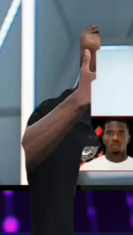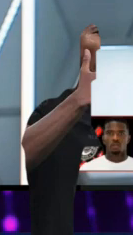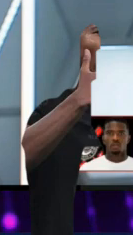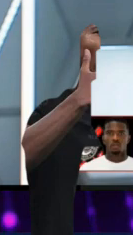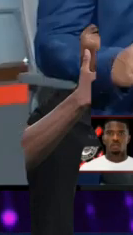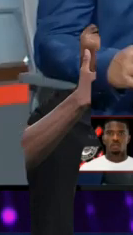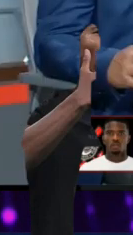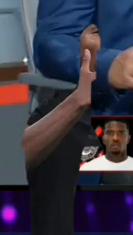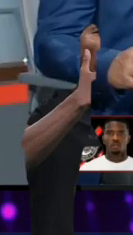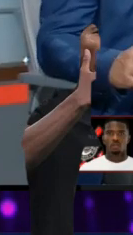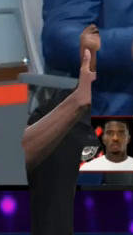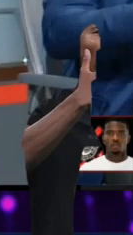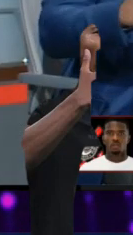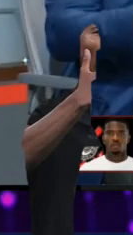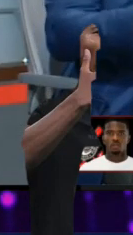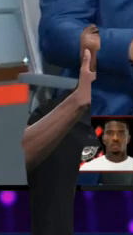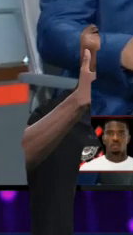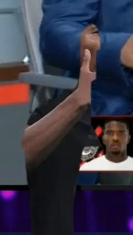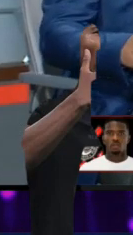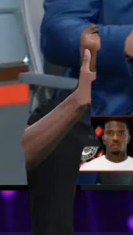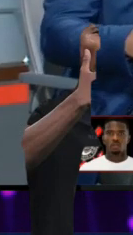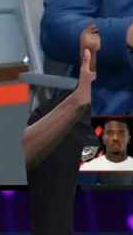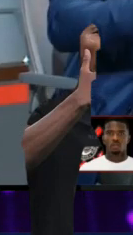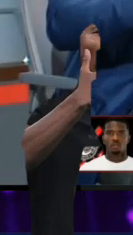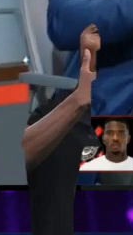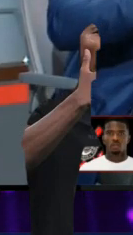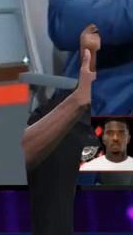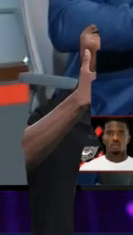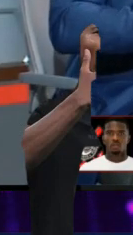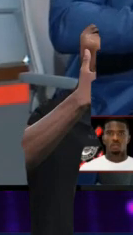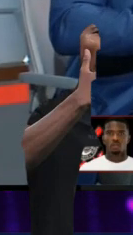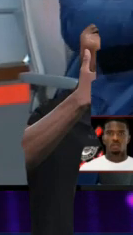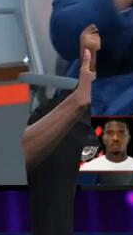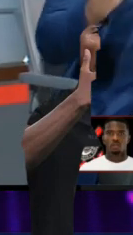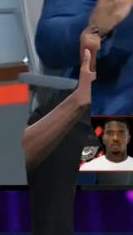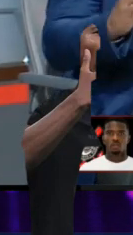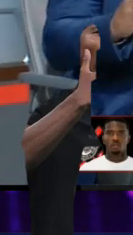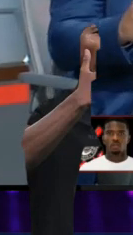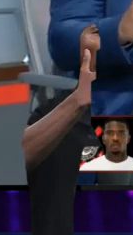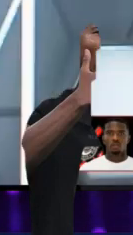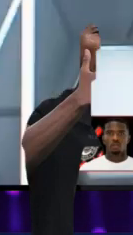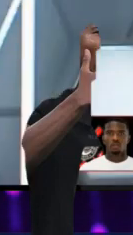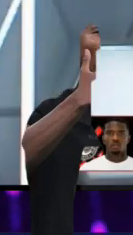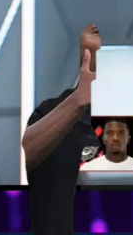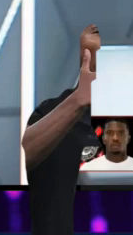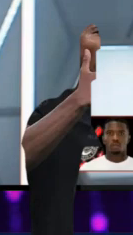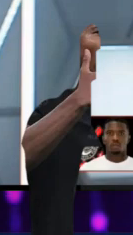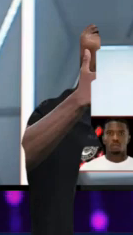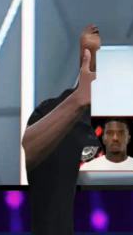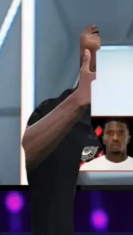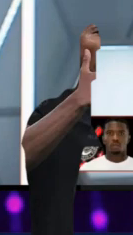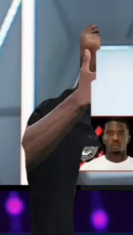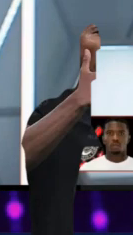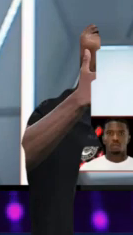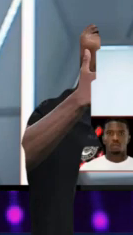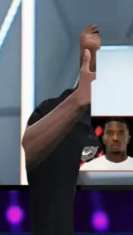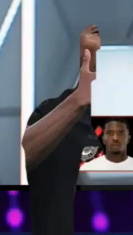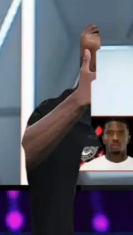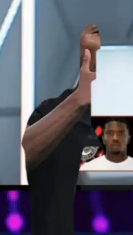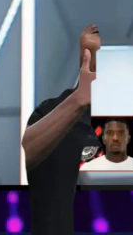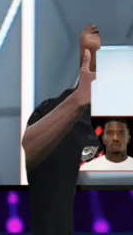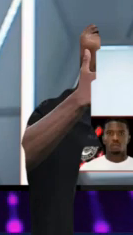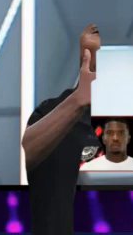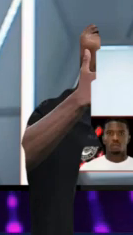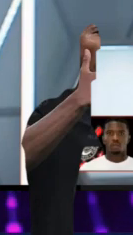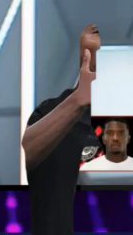razão. Aí eu vou com o Pascoal, ele já sai xingando todo mundo, aí ele perde a razão. E olha que eu fui atleta e